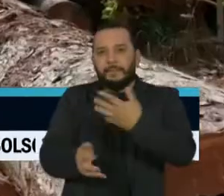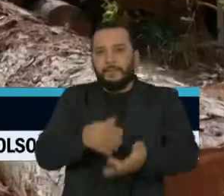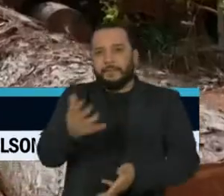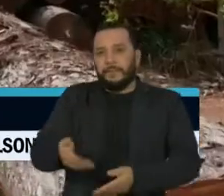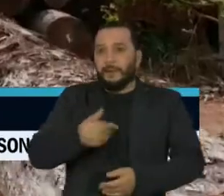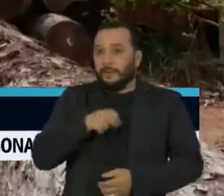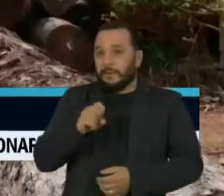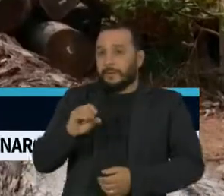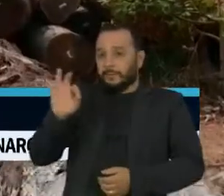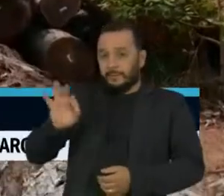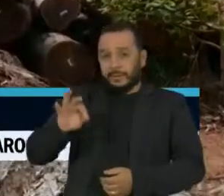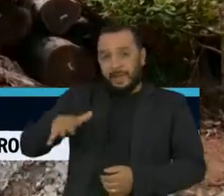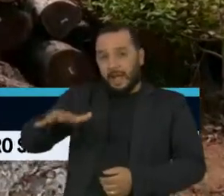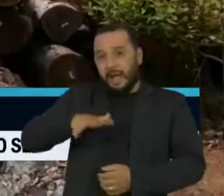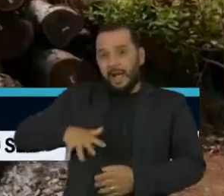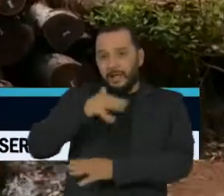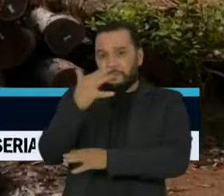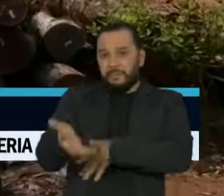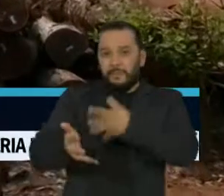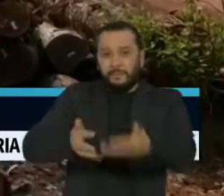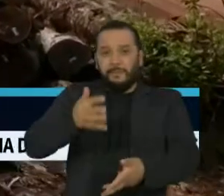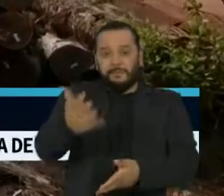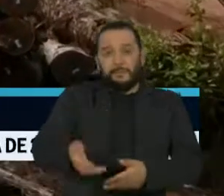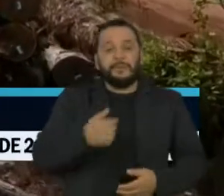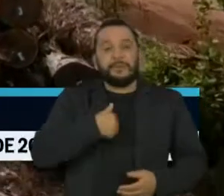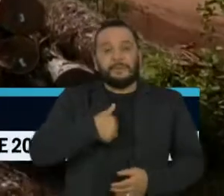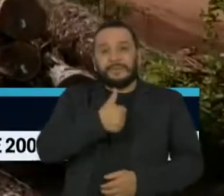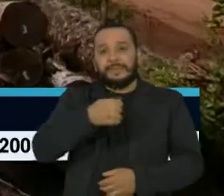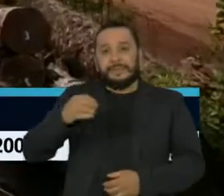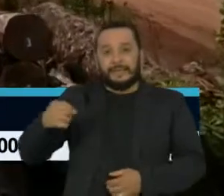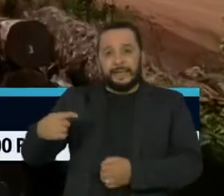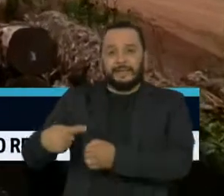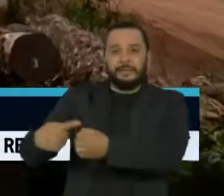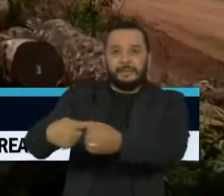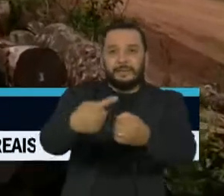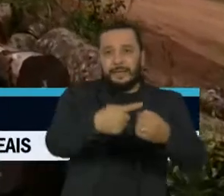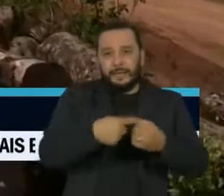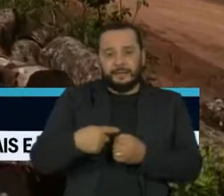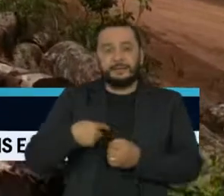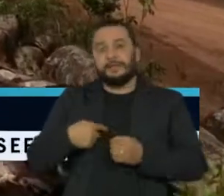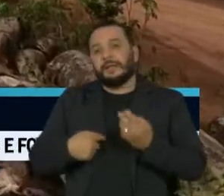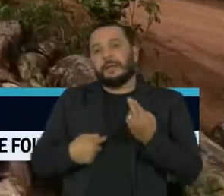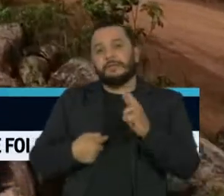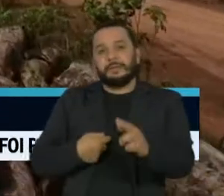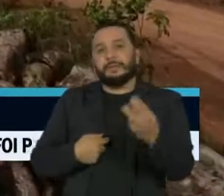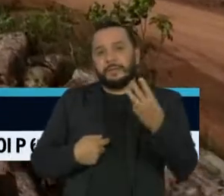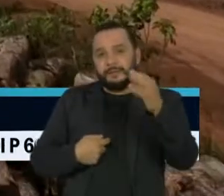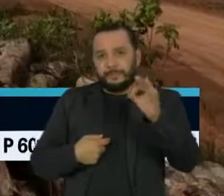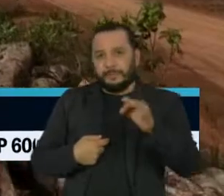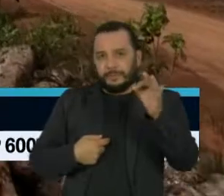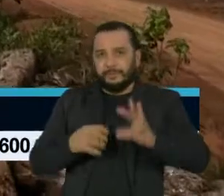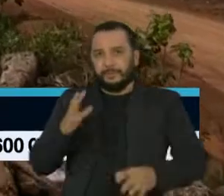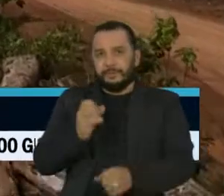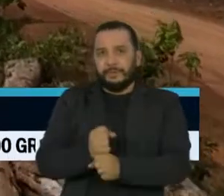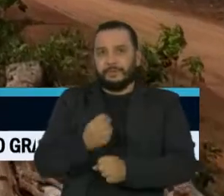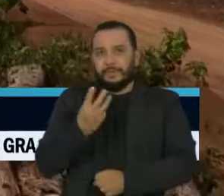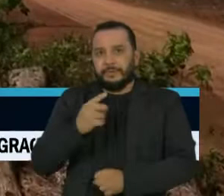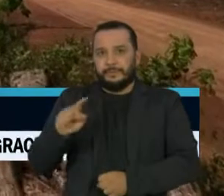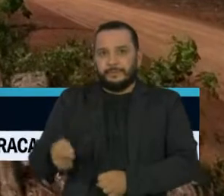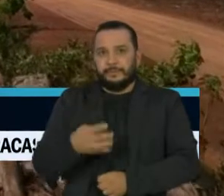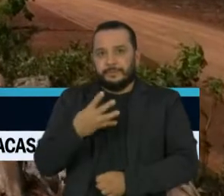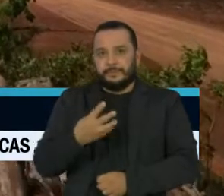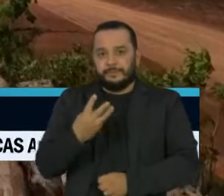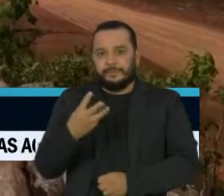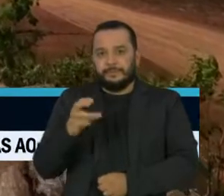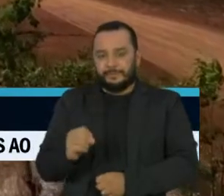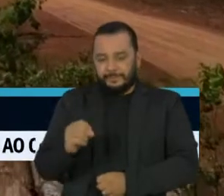Atlântica nos últimos 2 anos se concentraram em 100 cidades, que representam 3% dos quase 3.430